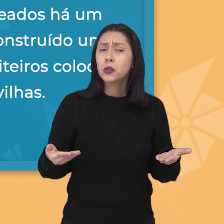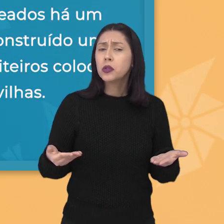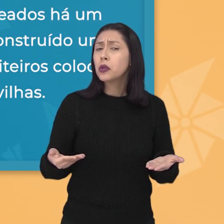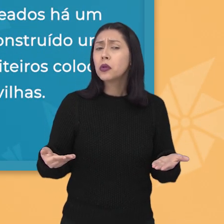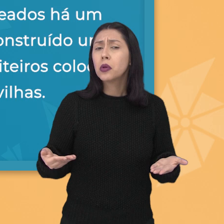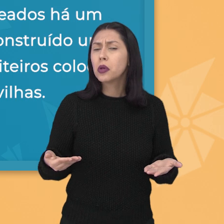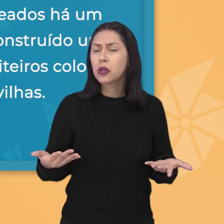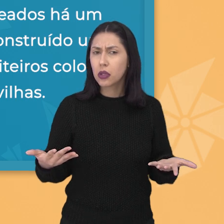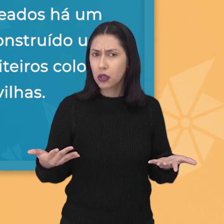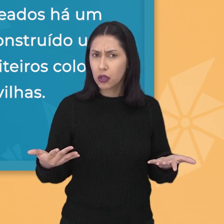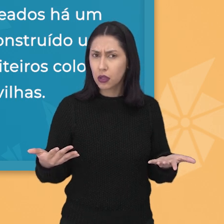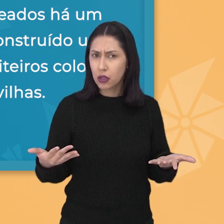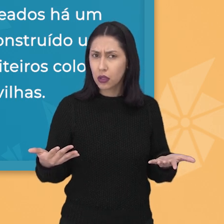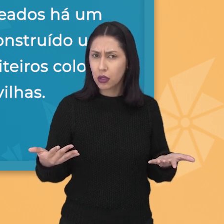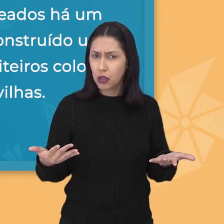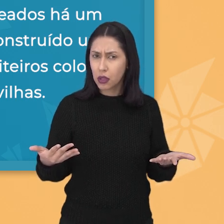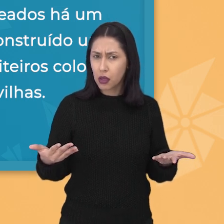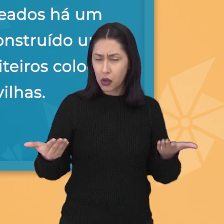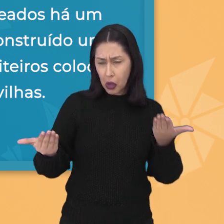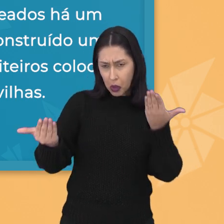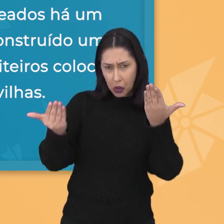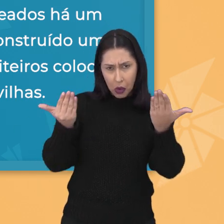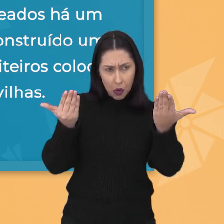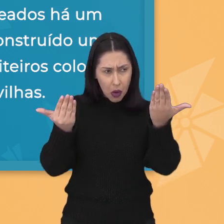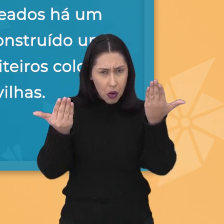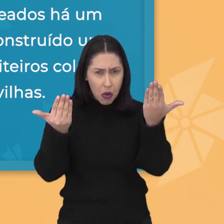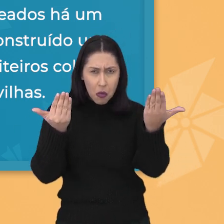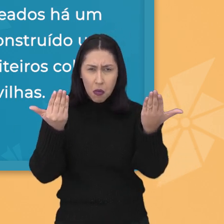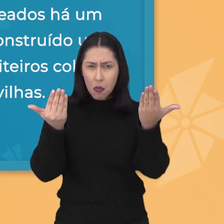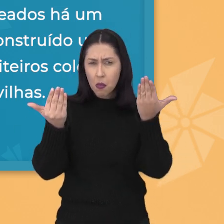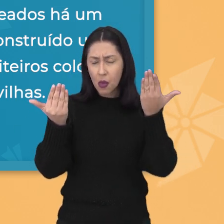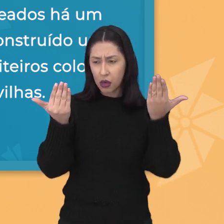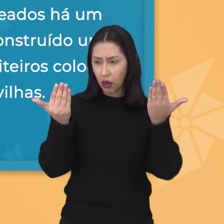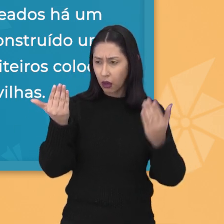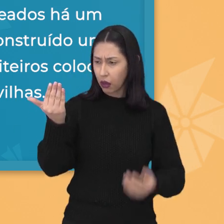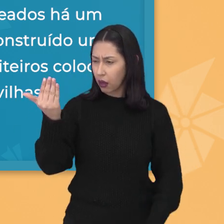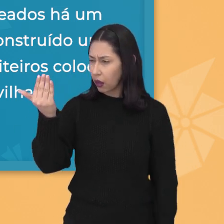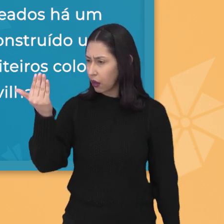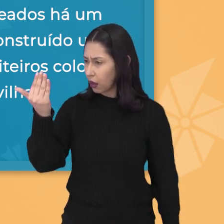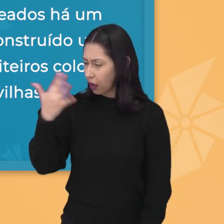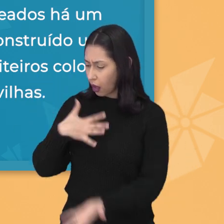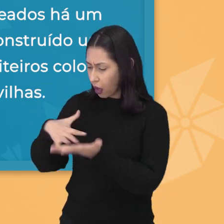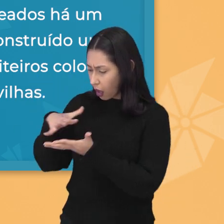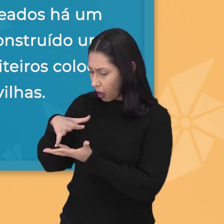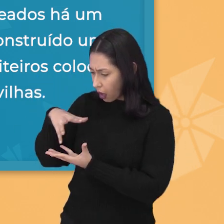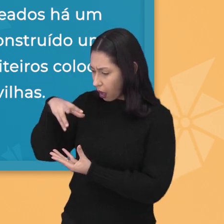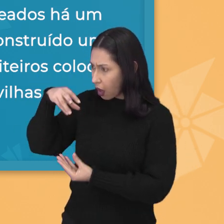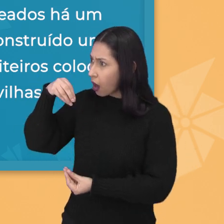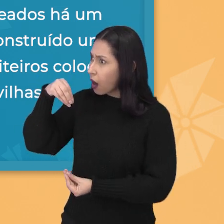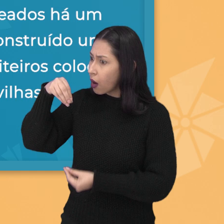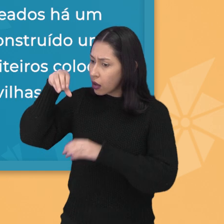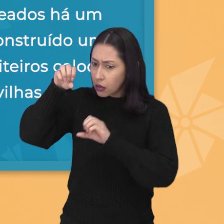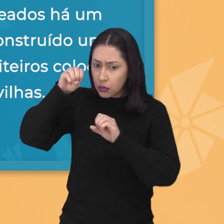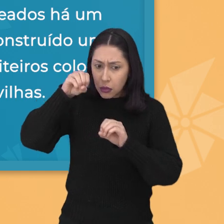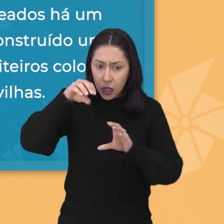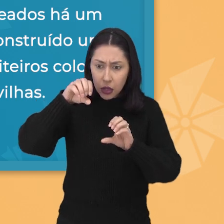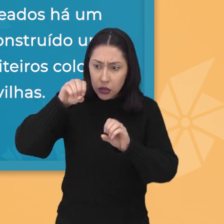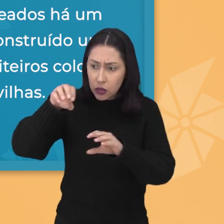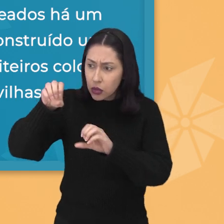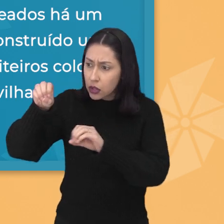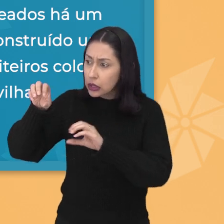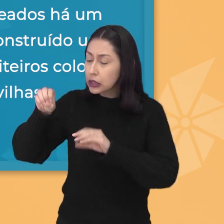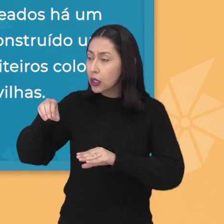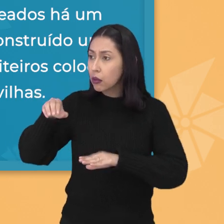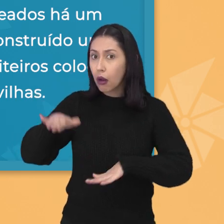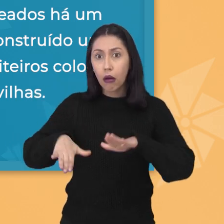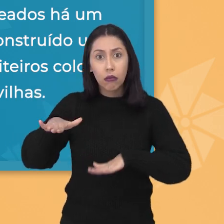eu, compara com a seguinte situação o estado de nossa alma com respeito à educação